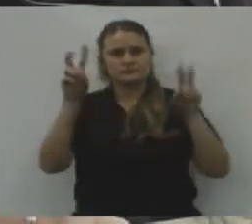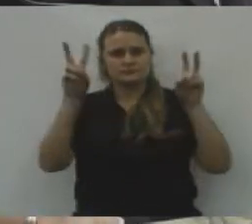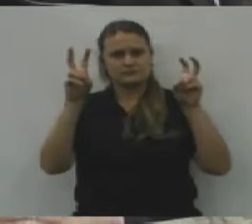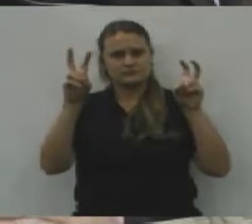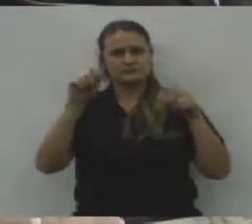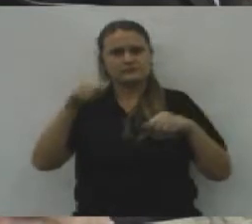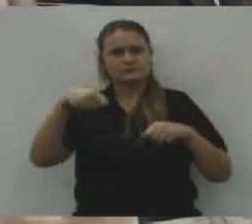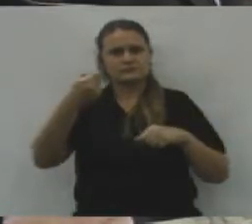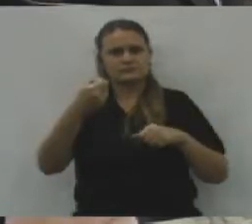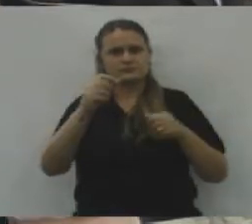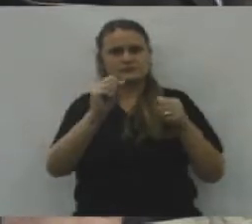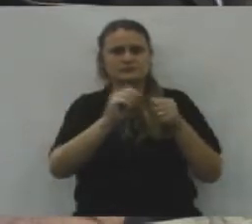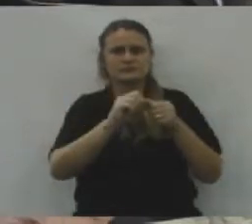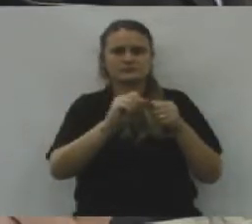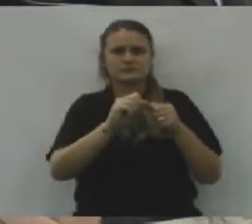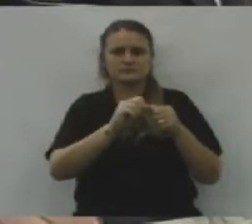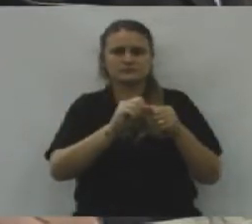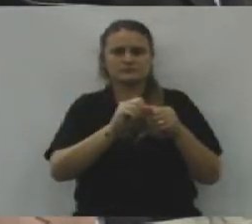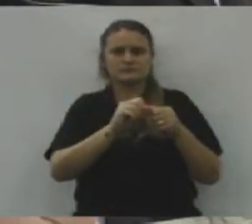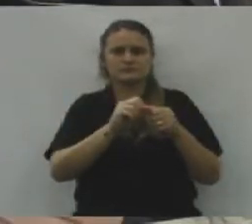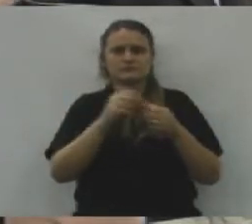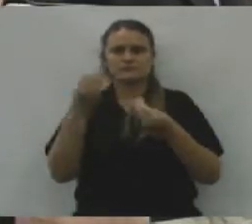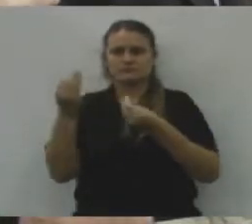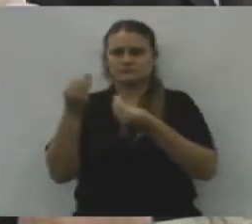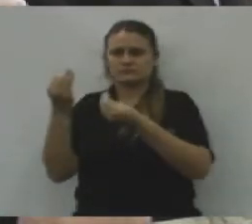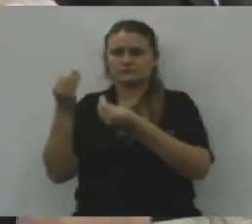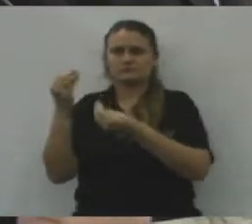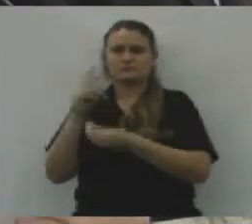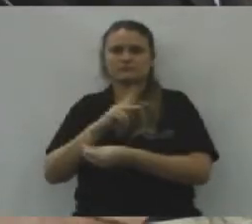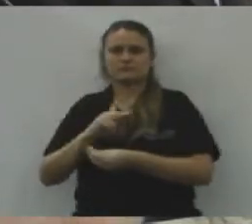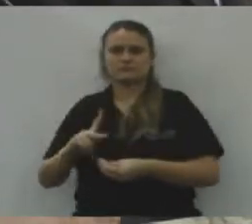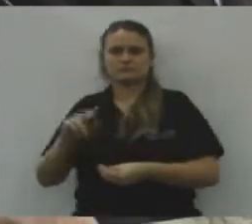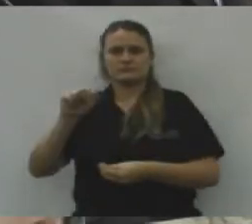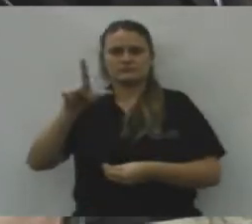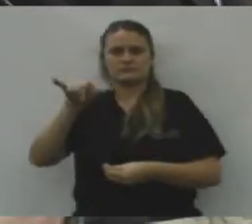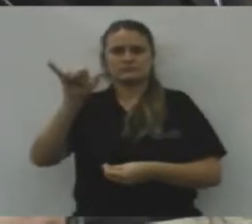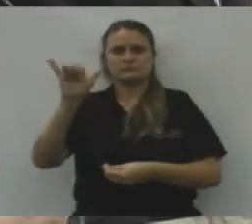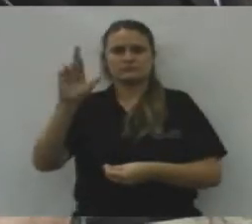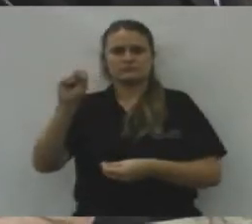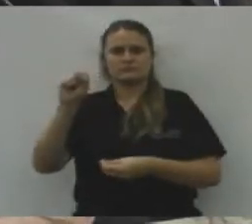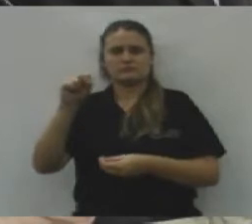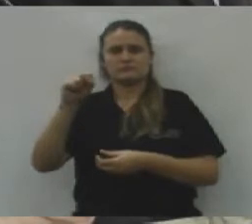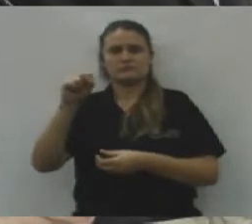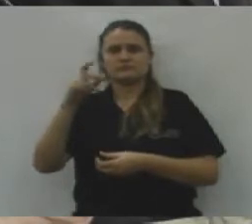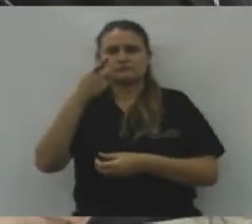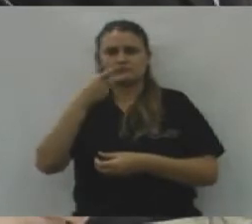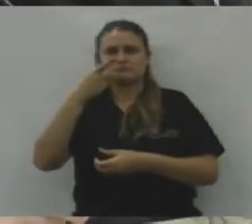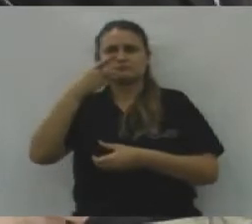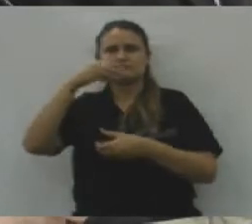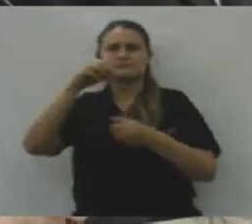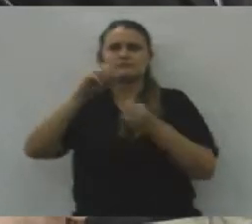também a implantar, como o presidente Tomires falou, nos hospitais, porque